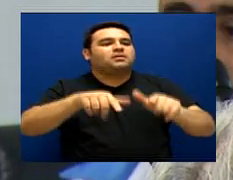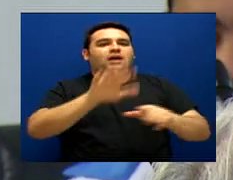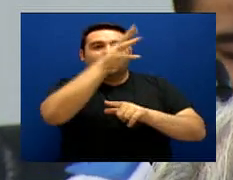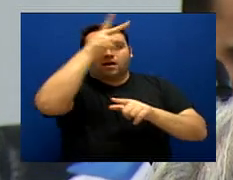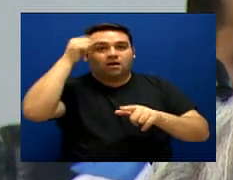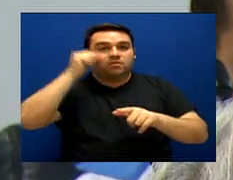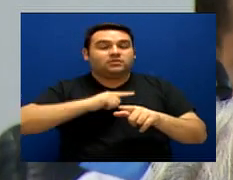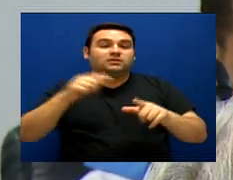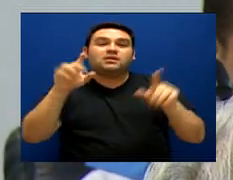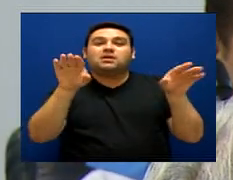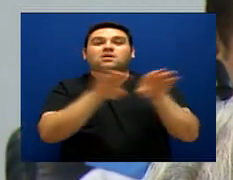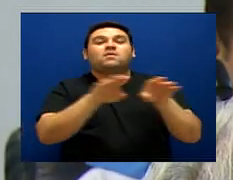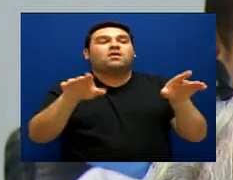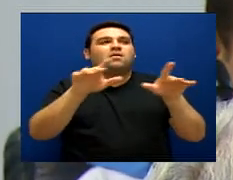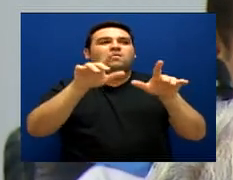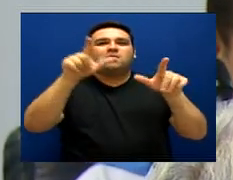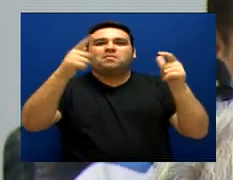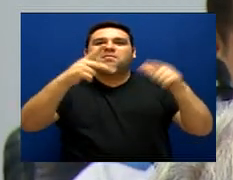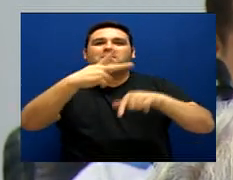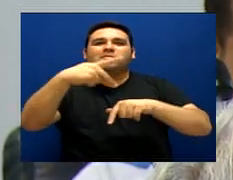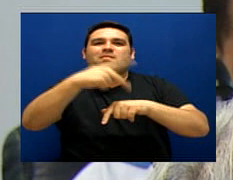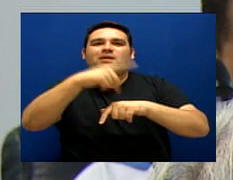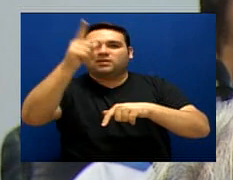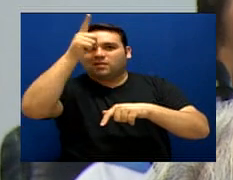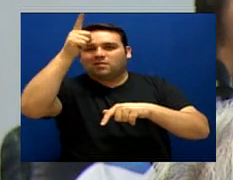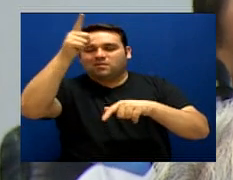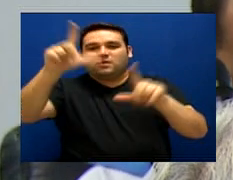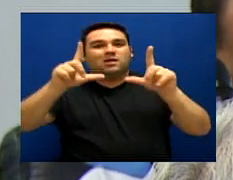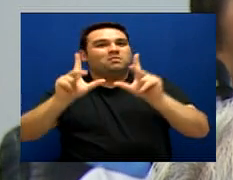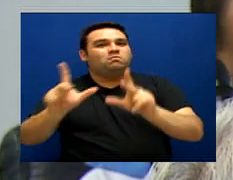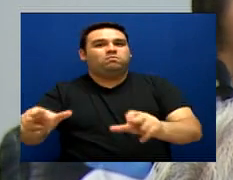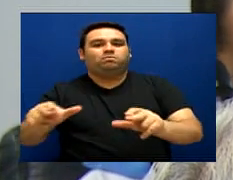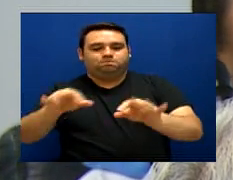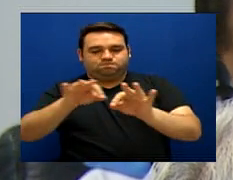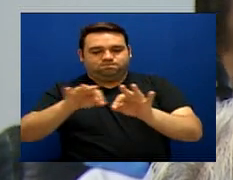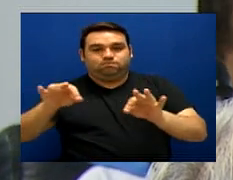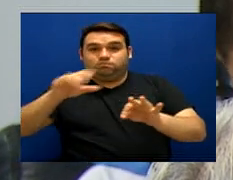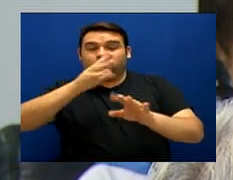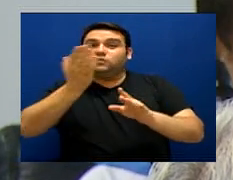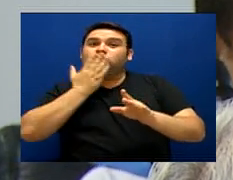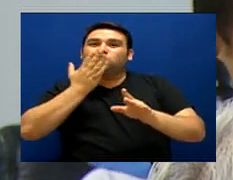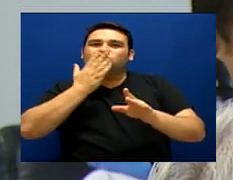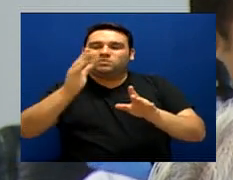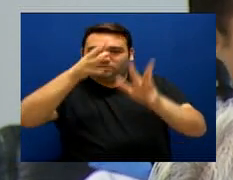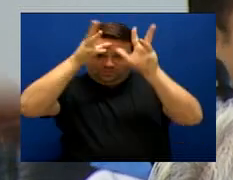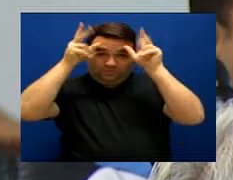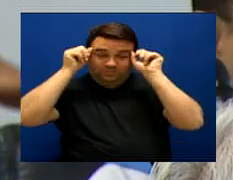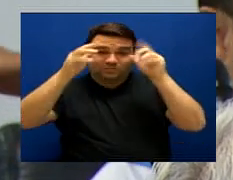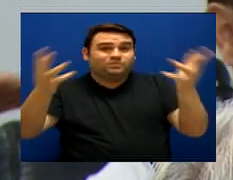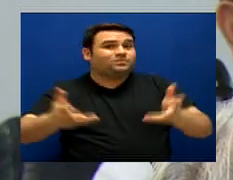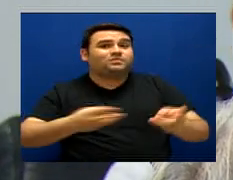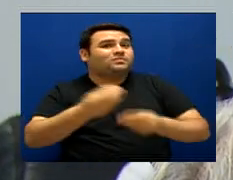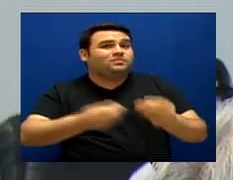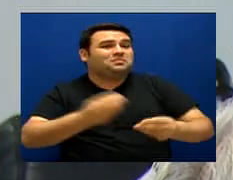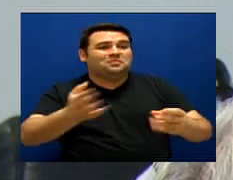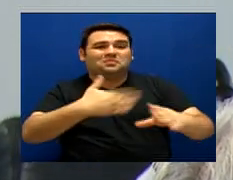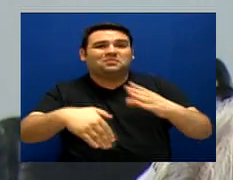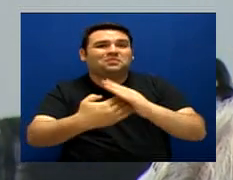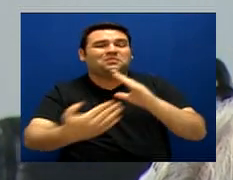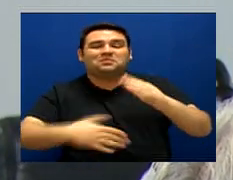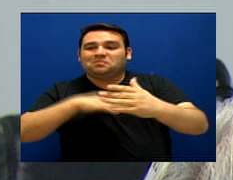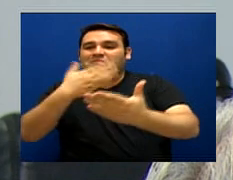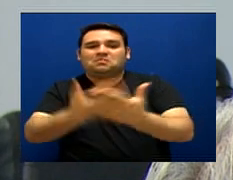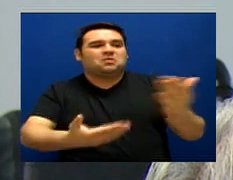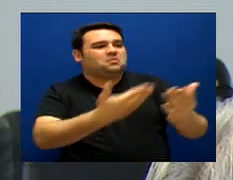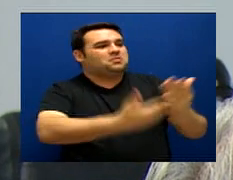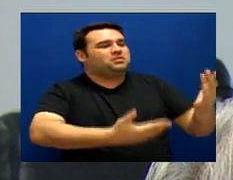amazônico, o equivalente a uma Áustria. A demarcação de terras indígenas está fadada a ser engavetada de